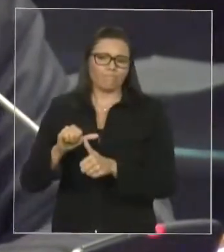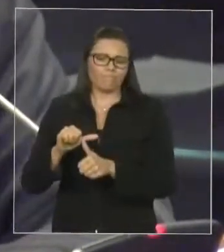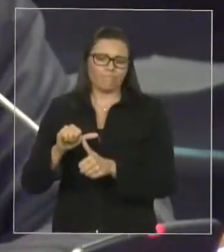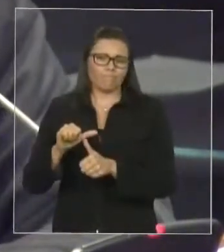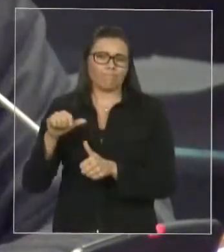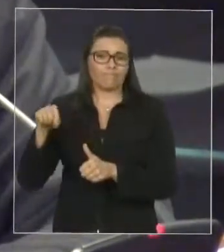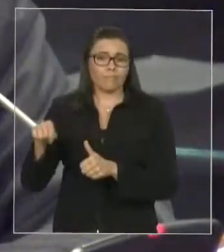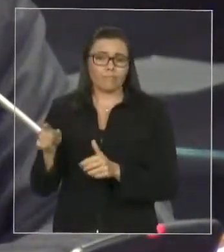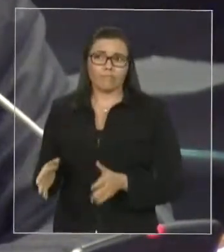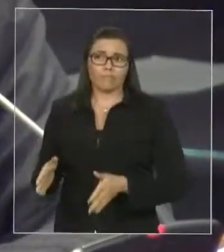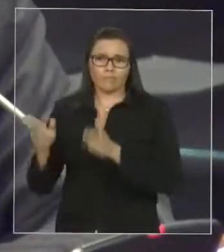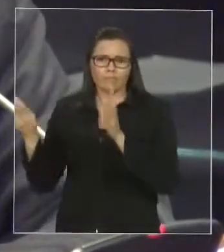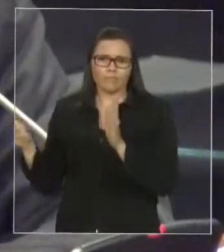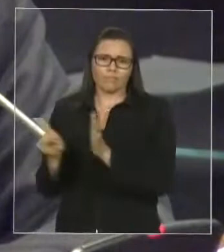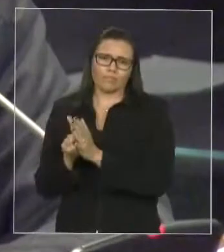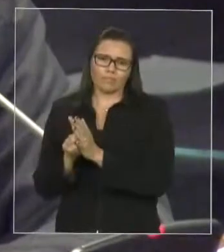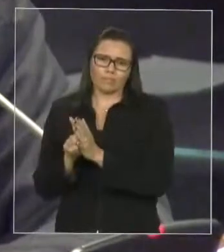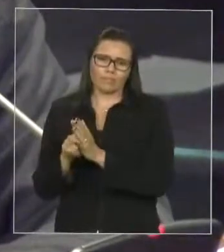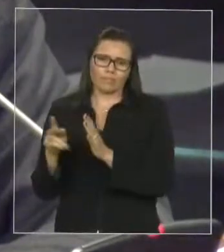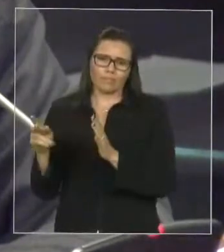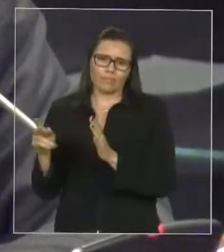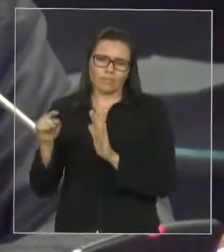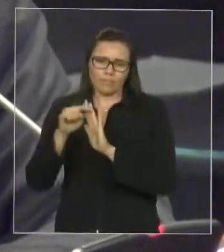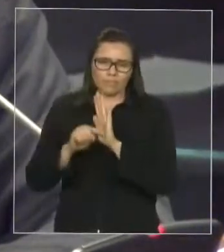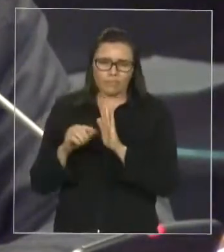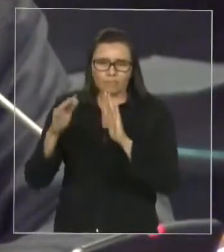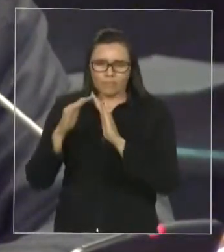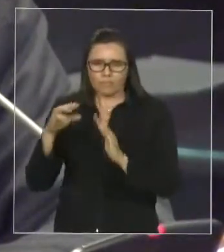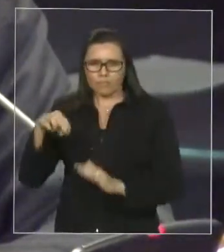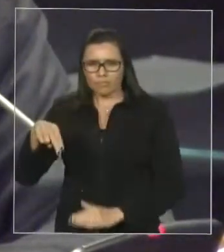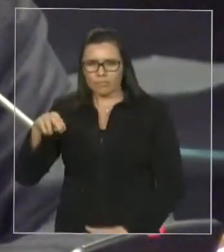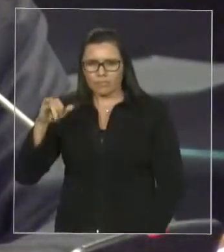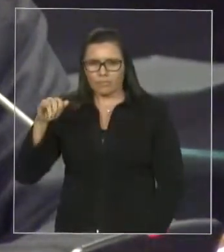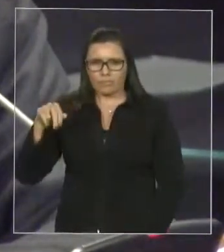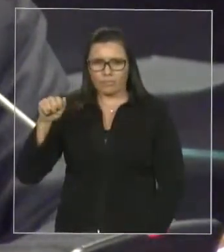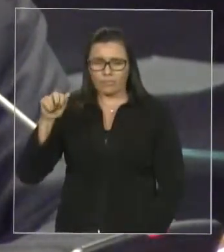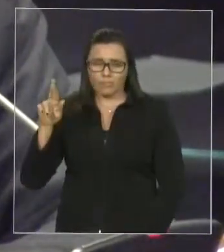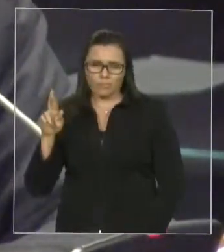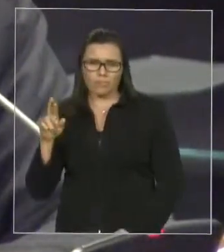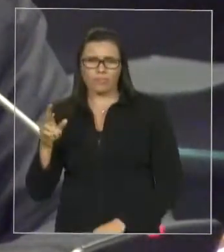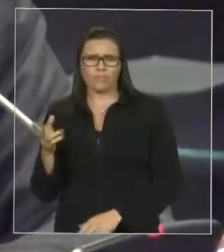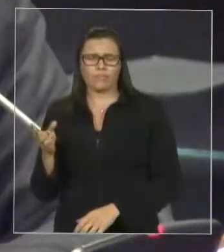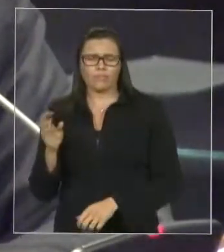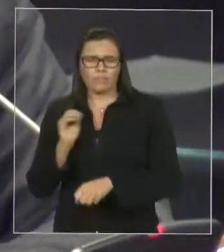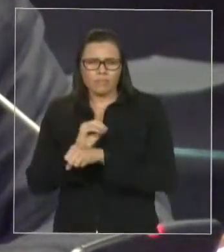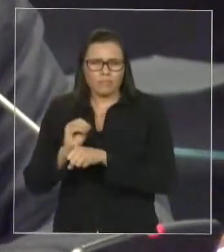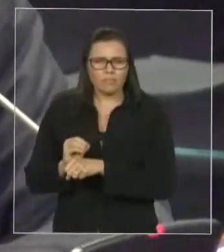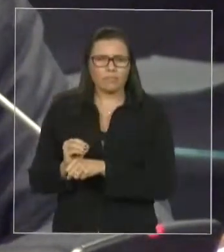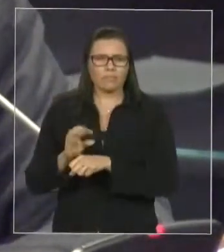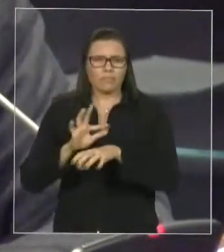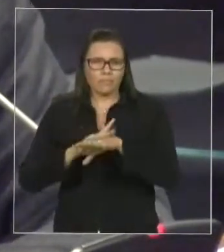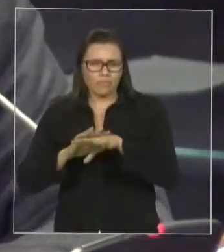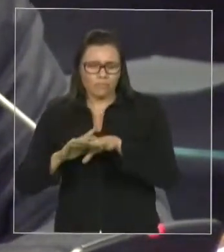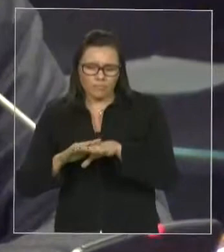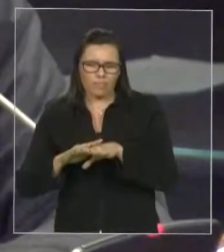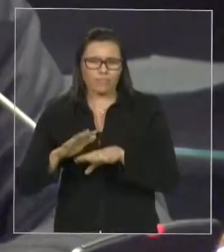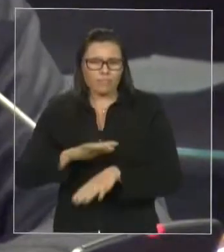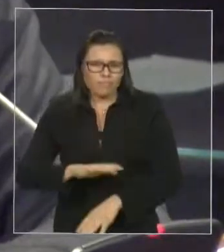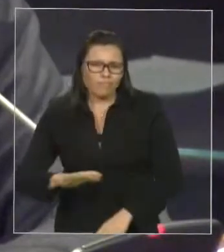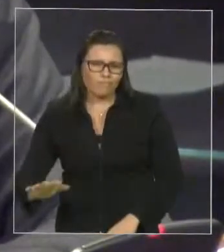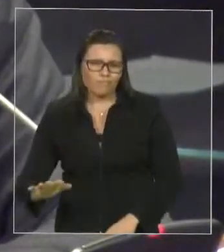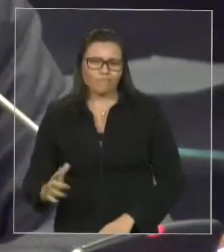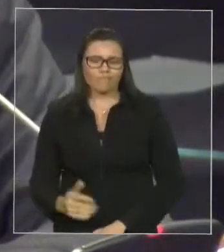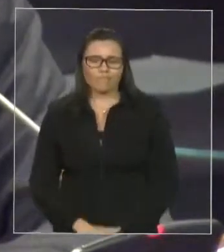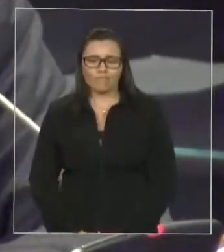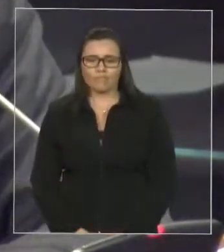eles têm um objetivo, que é tirar um governo progressista que está trabalhando para o povo do Maranhão. Mas não vão